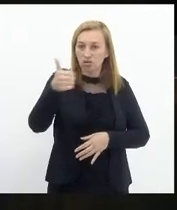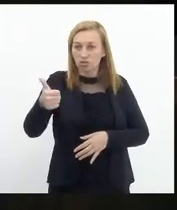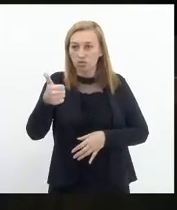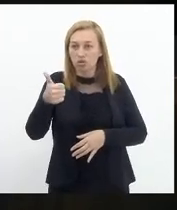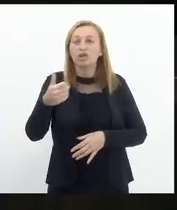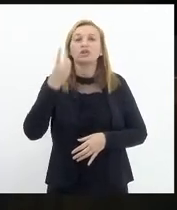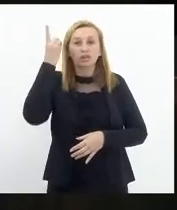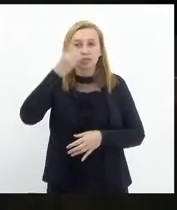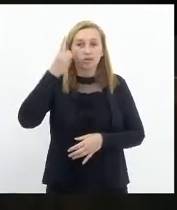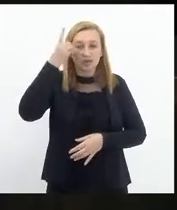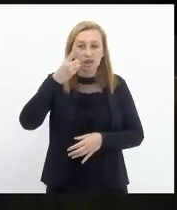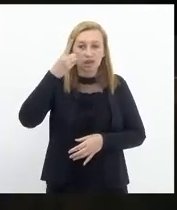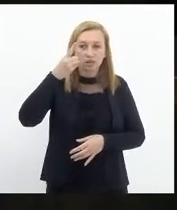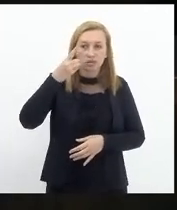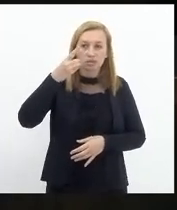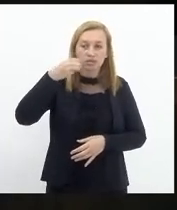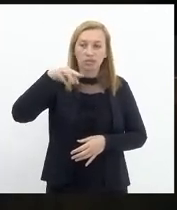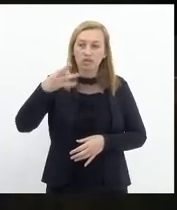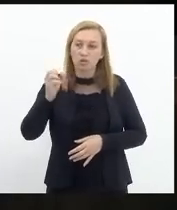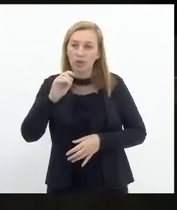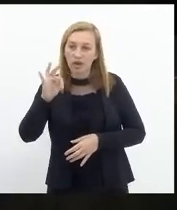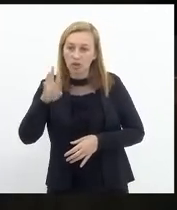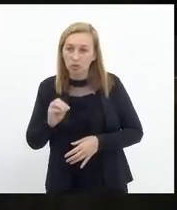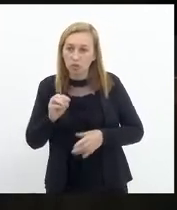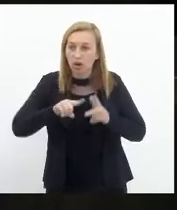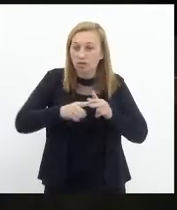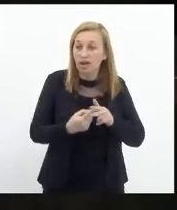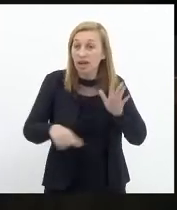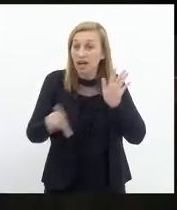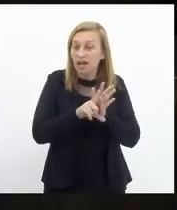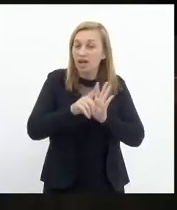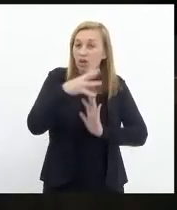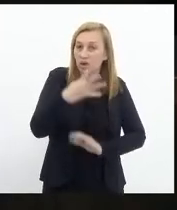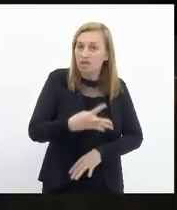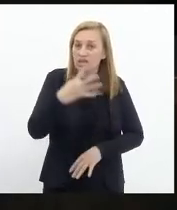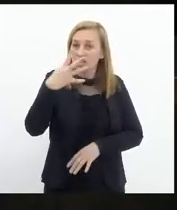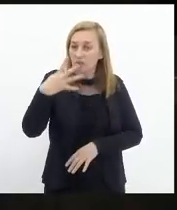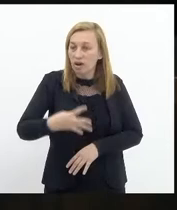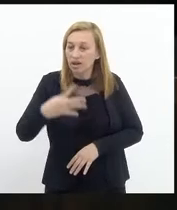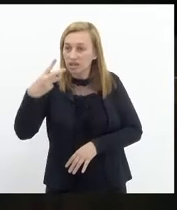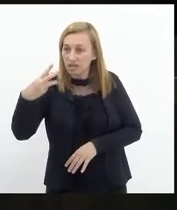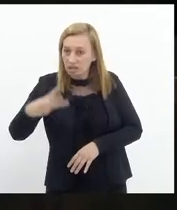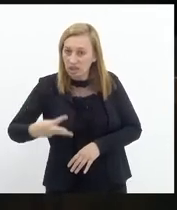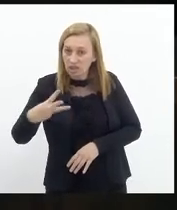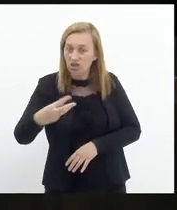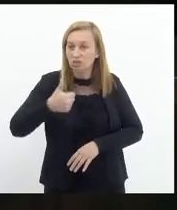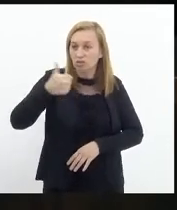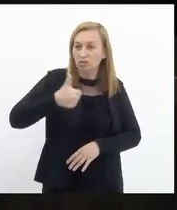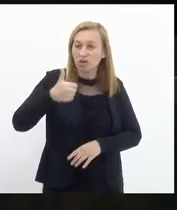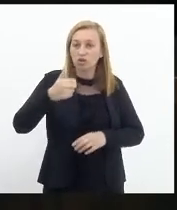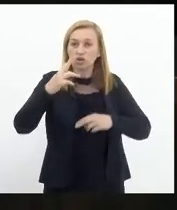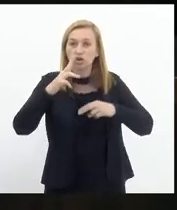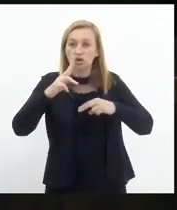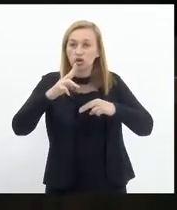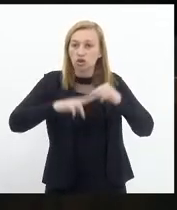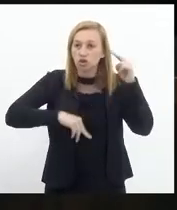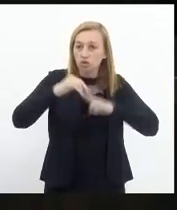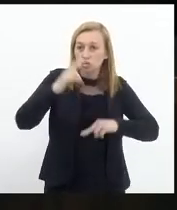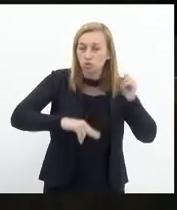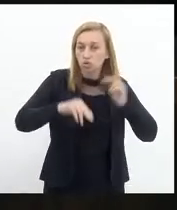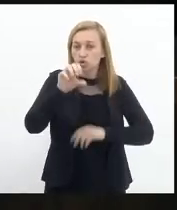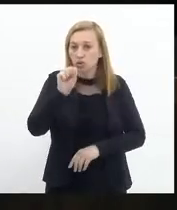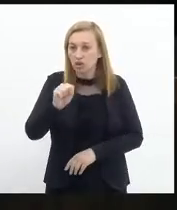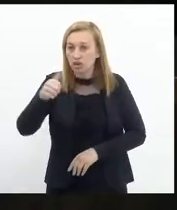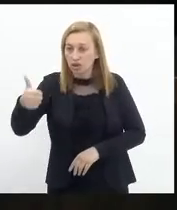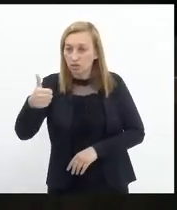de autoria do deputado Márcio Gualberto, que altera a lei 443, de 1º de julho de 81, acrescentando o